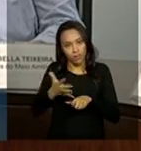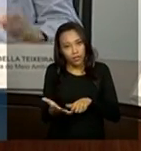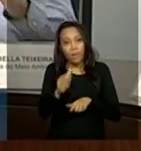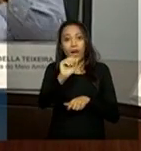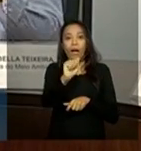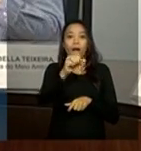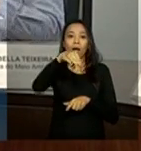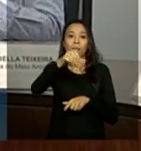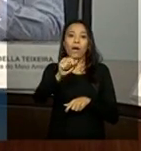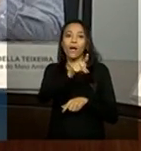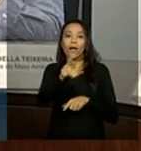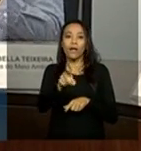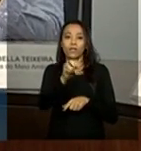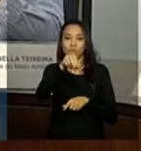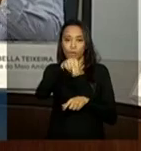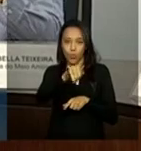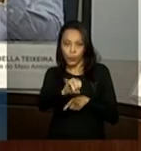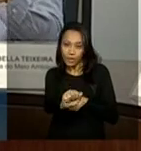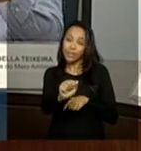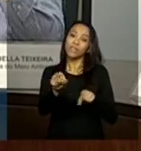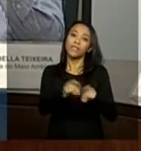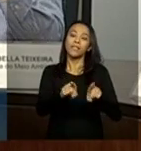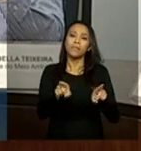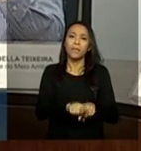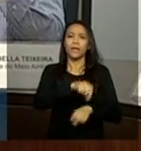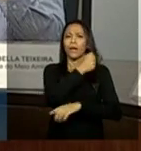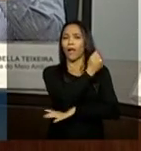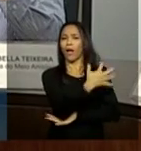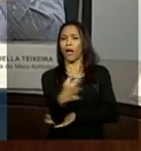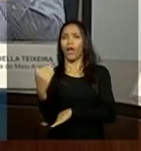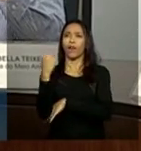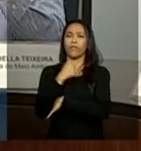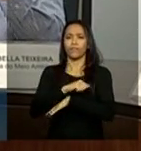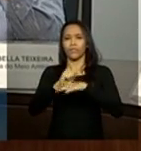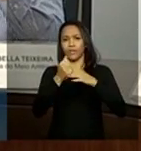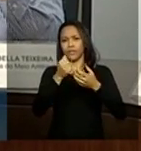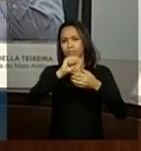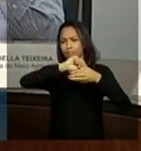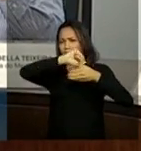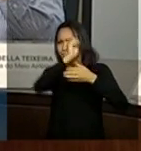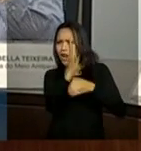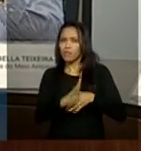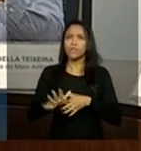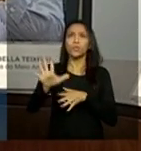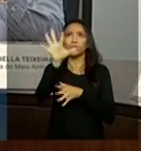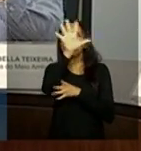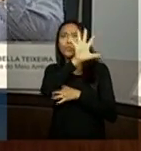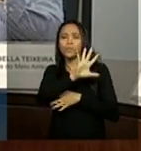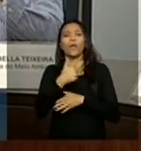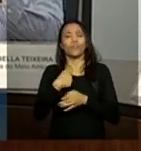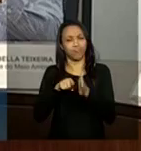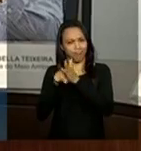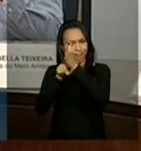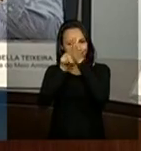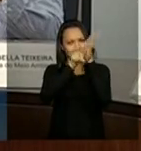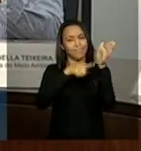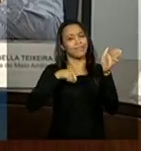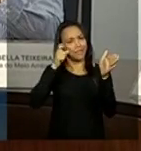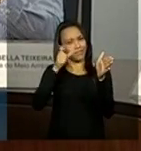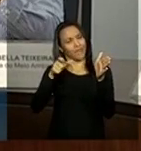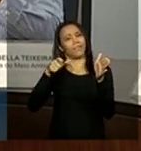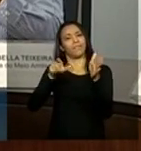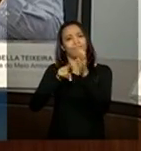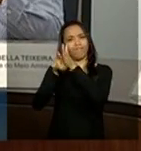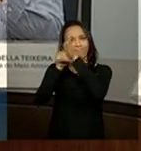biomas brasileiros, são objeto dos meus trabalhos ao nível de pensar a reorganização territorial e a relação